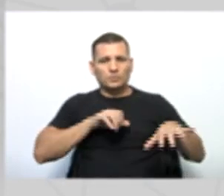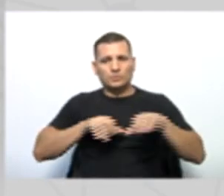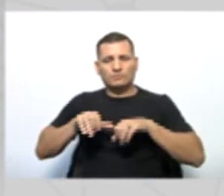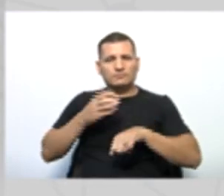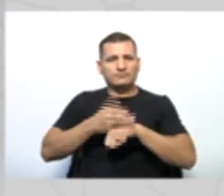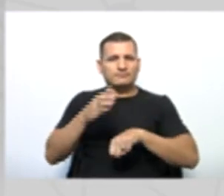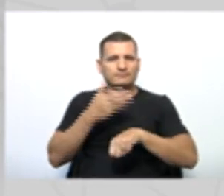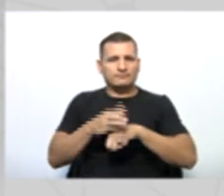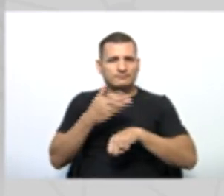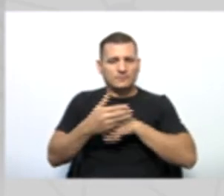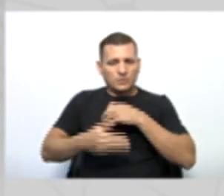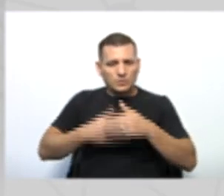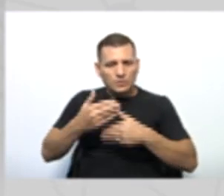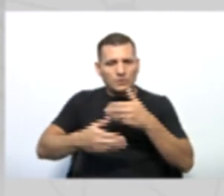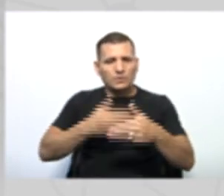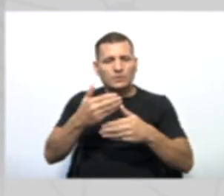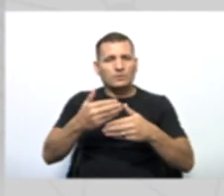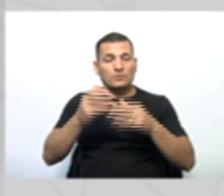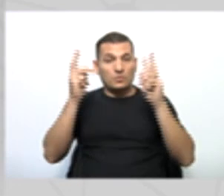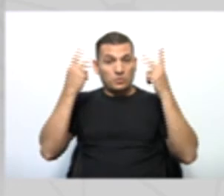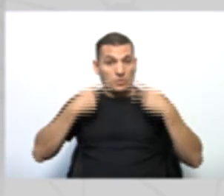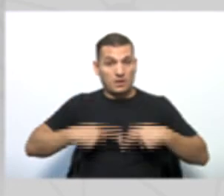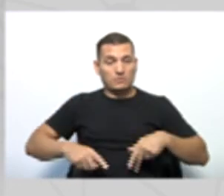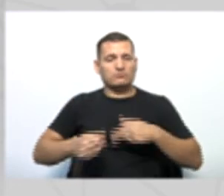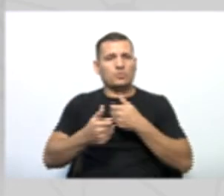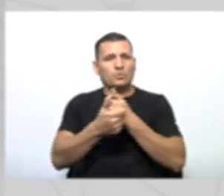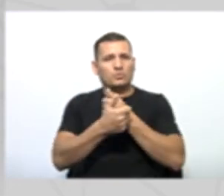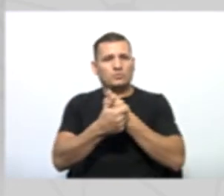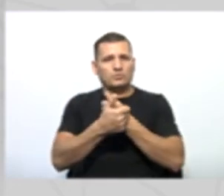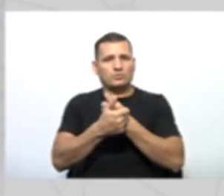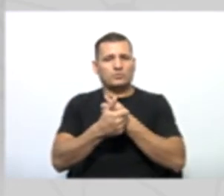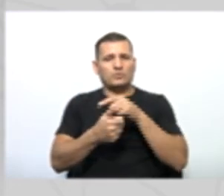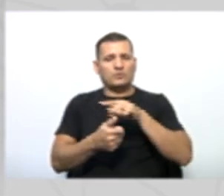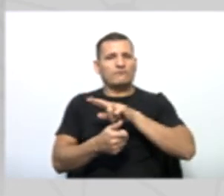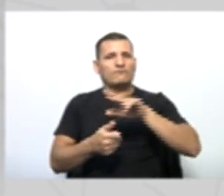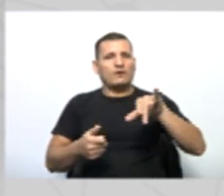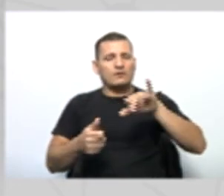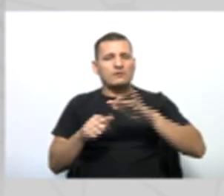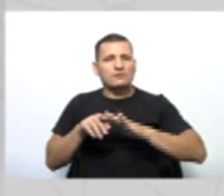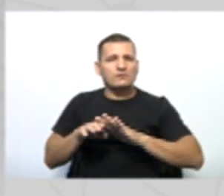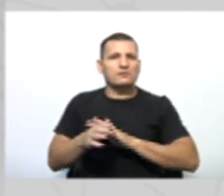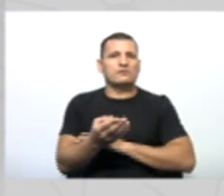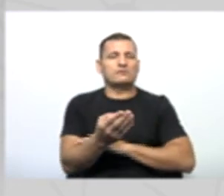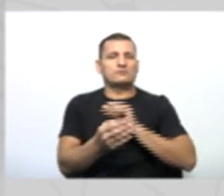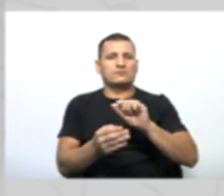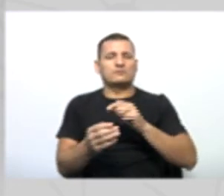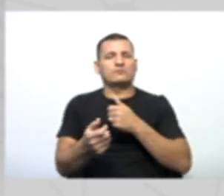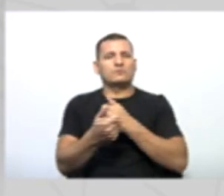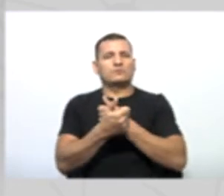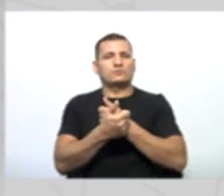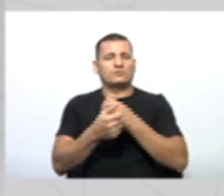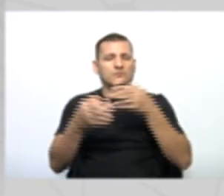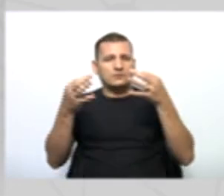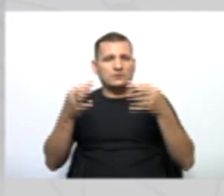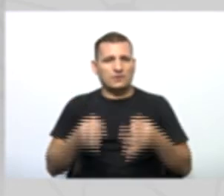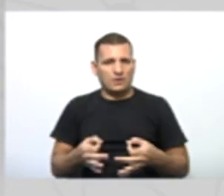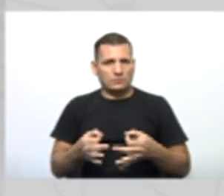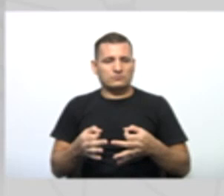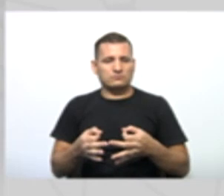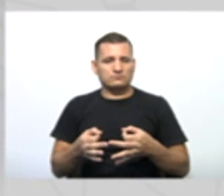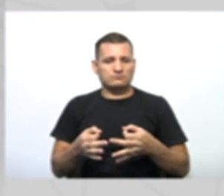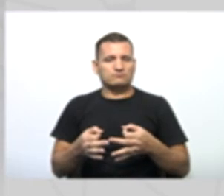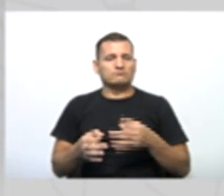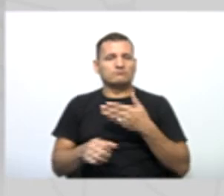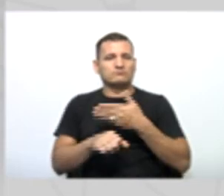de modo que o homem virtuoso é aquele que adquire o hábito das virtudes. Ou seja, aquele